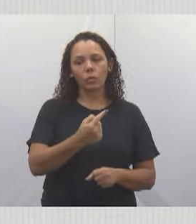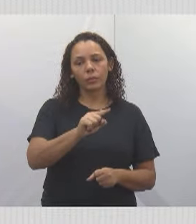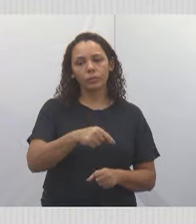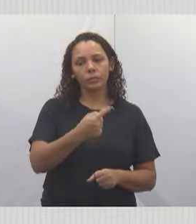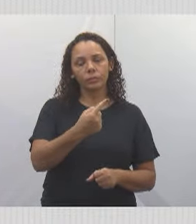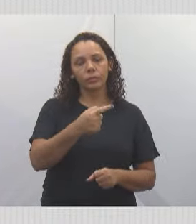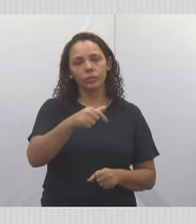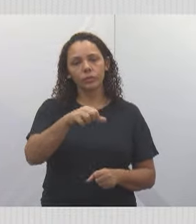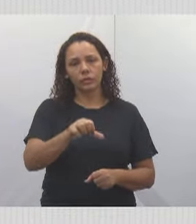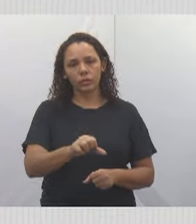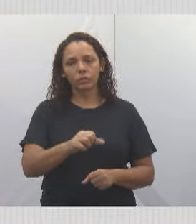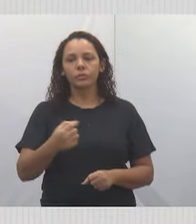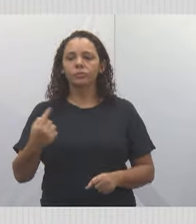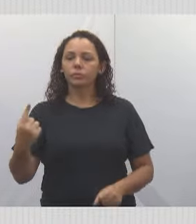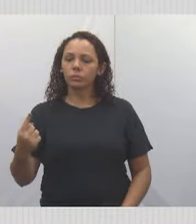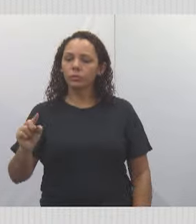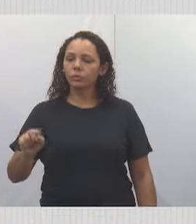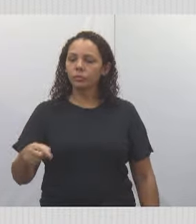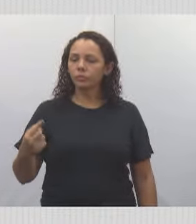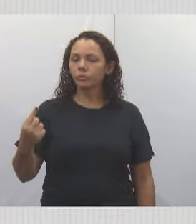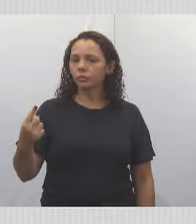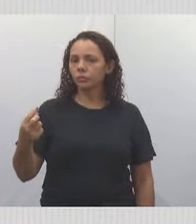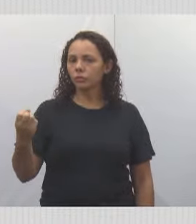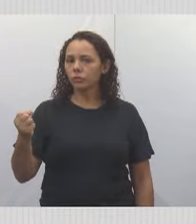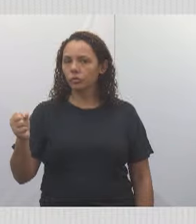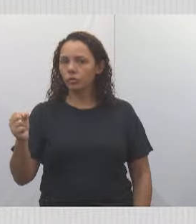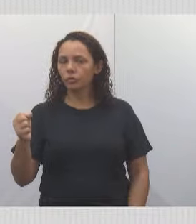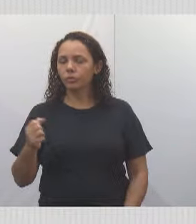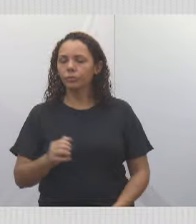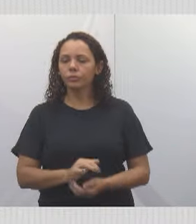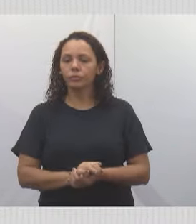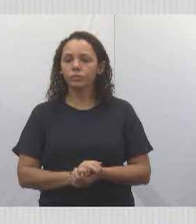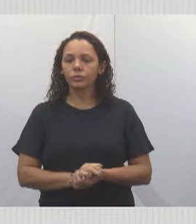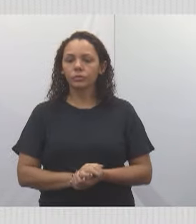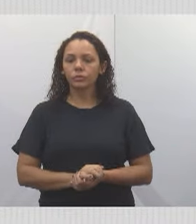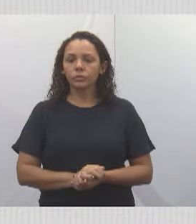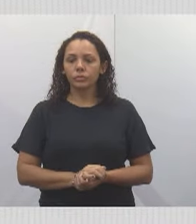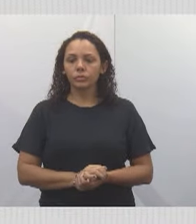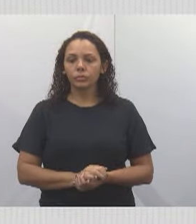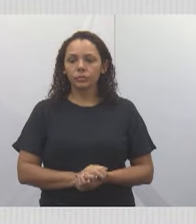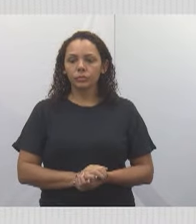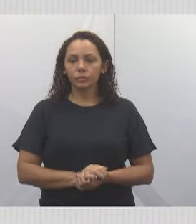aqui toda a identificação dos atendimentos realizados pelo SAMU.